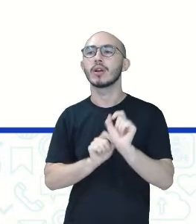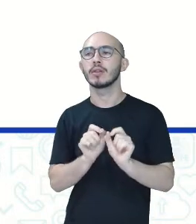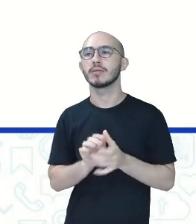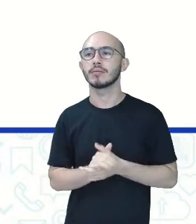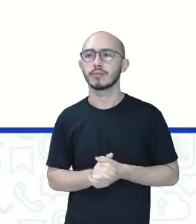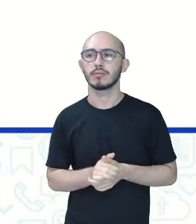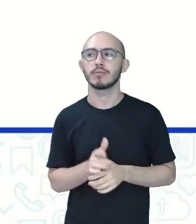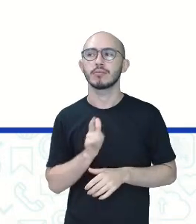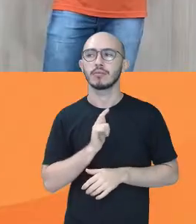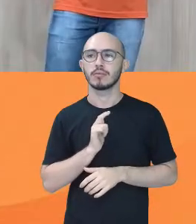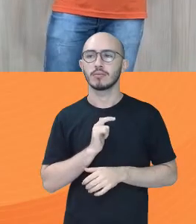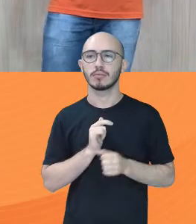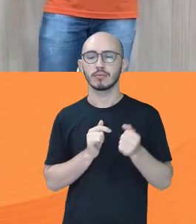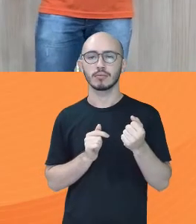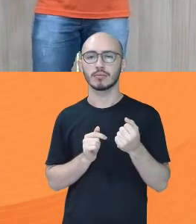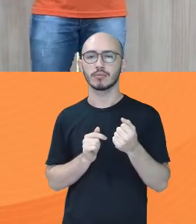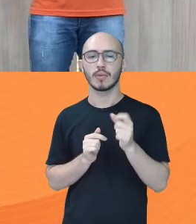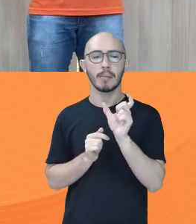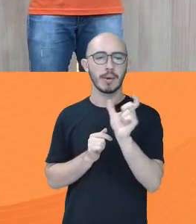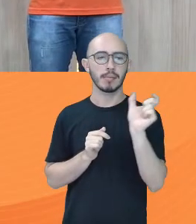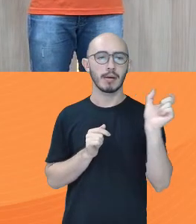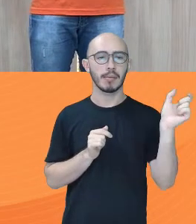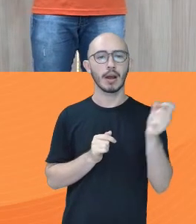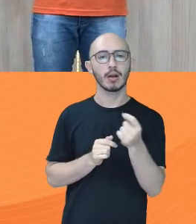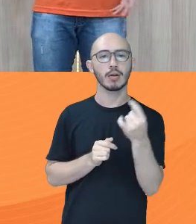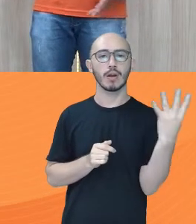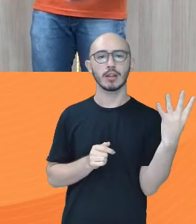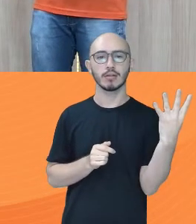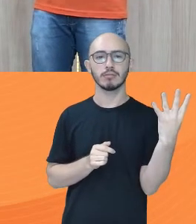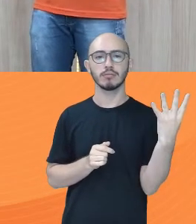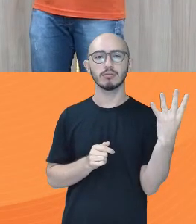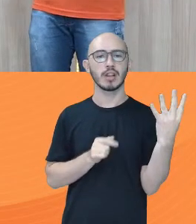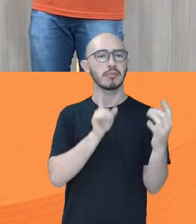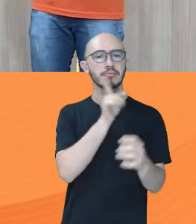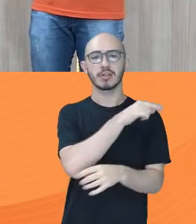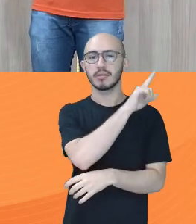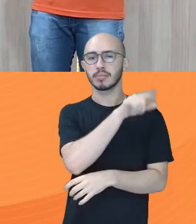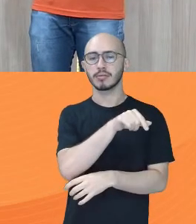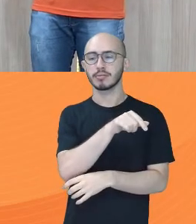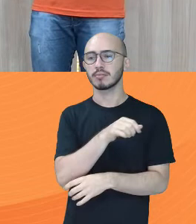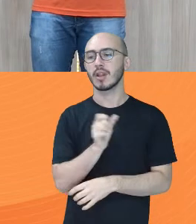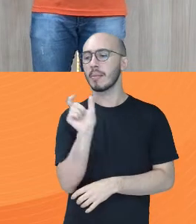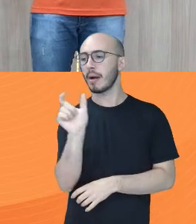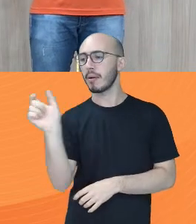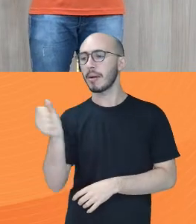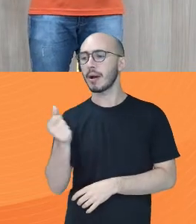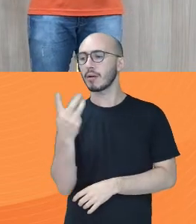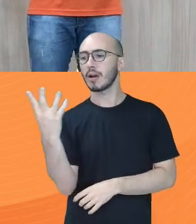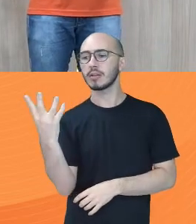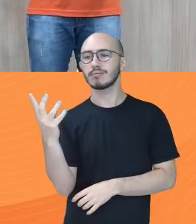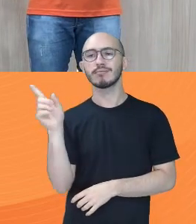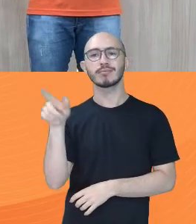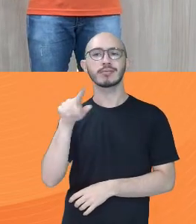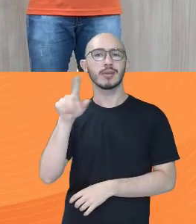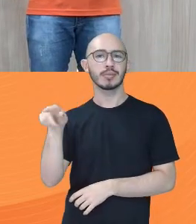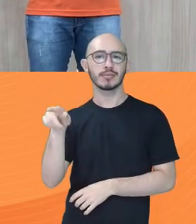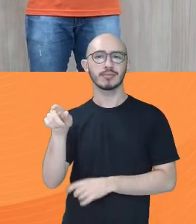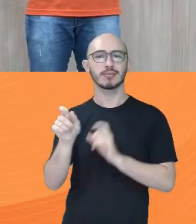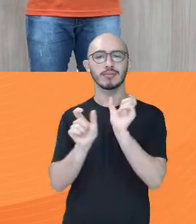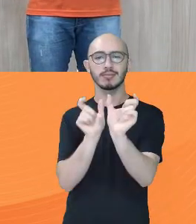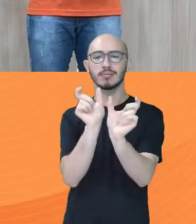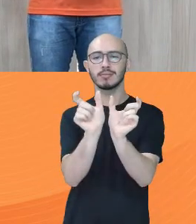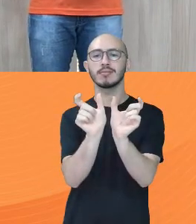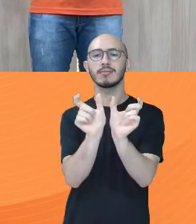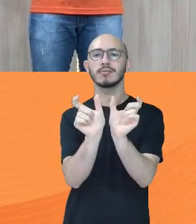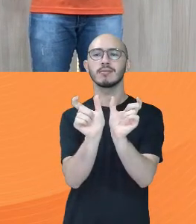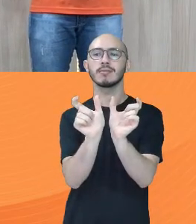ó, os 4 primeiros termos cancelados aí com os 4 últimos. E aí, no meio, ou seja, no termo